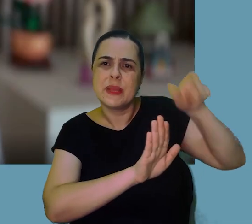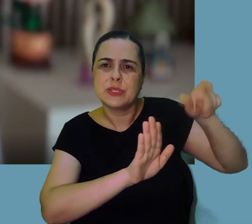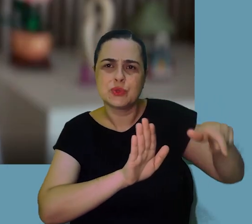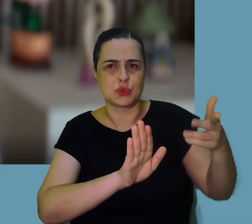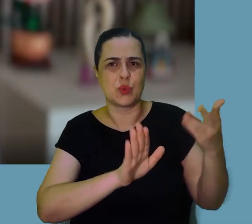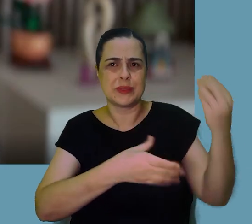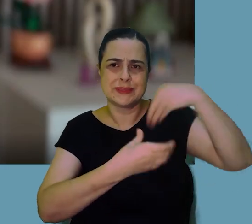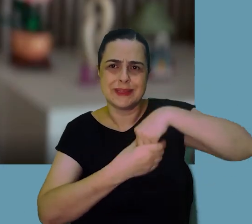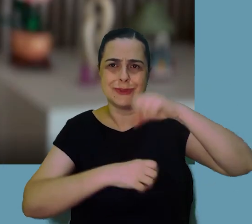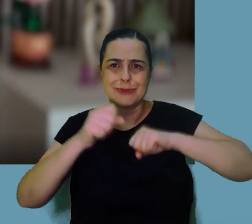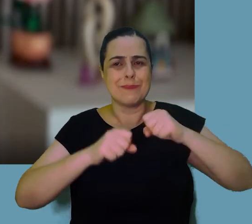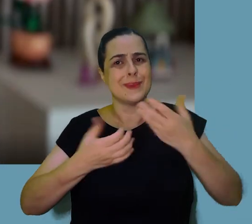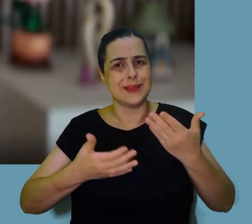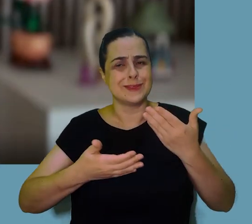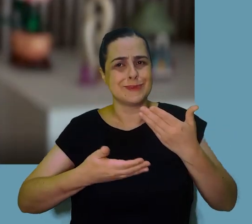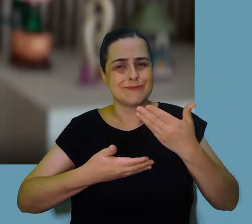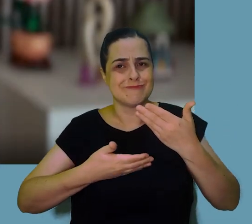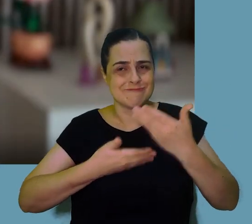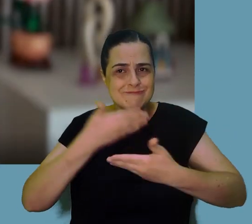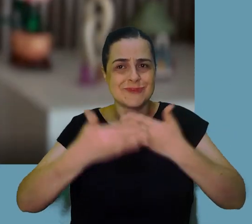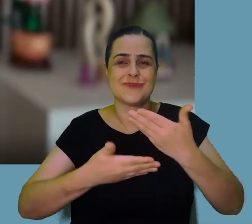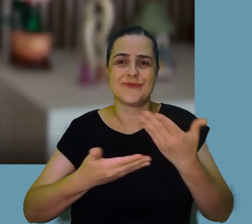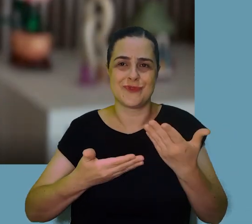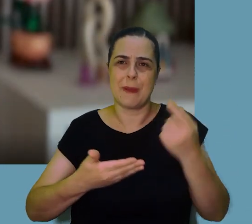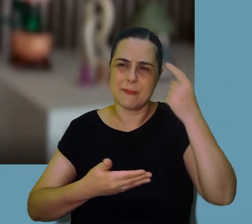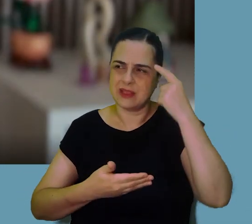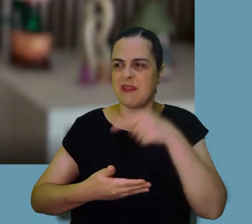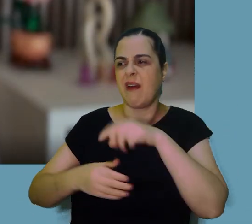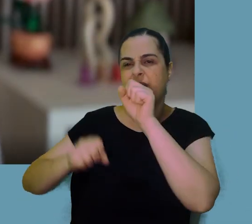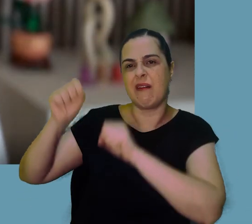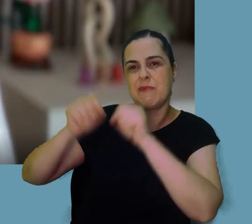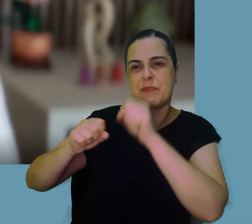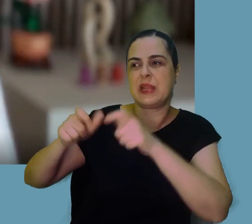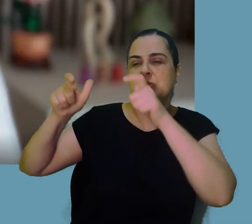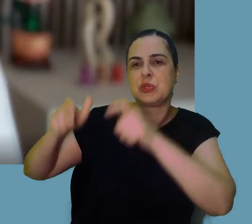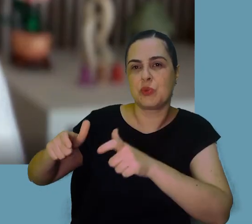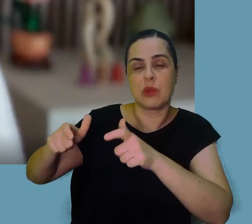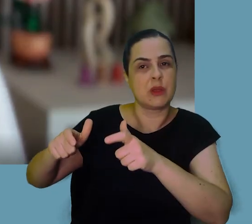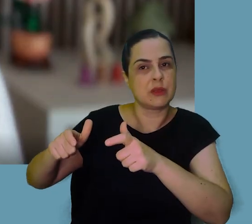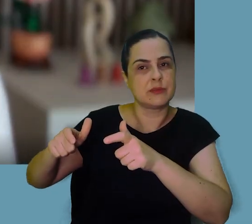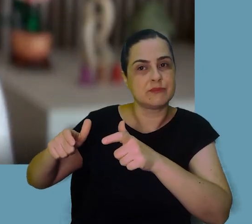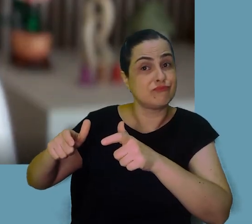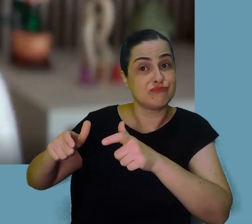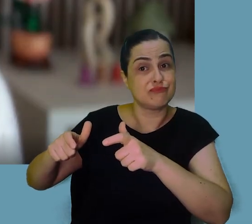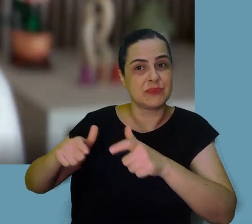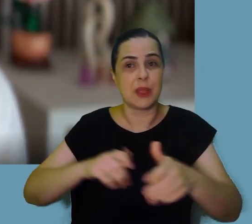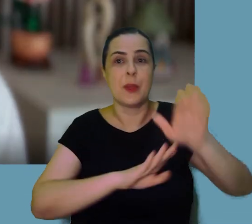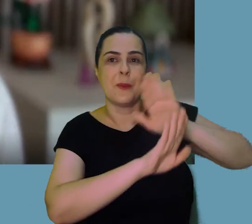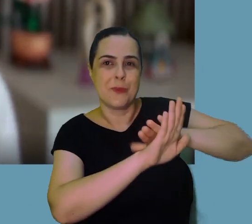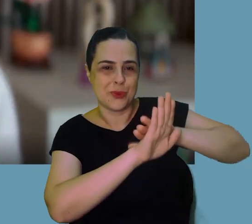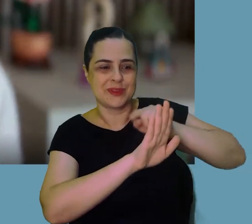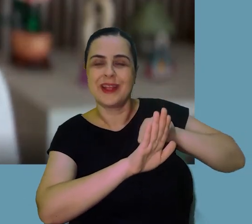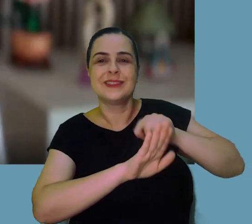fazem essas organizações, porque fica num campo, né, que é a empresa, a organização, mas, no fundo, esta organização